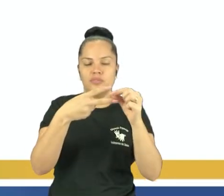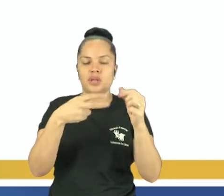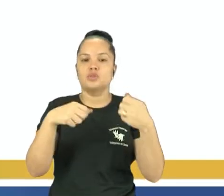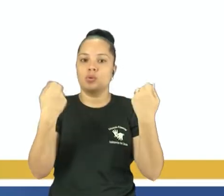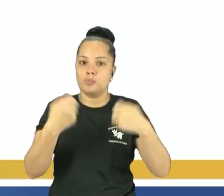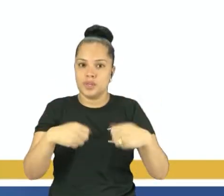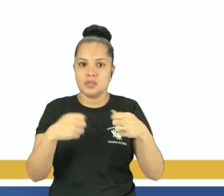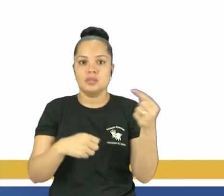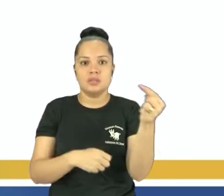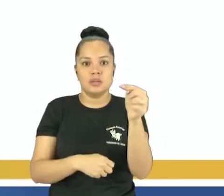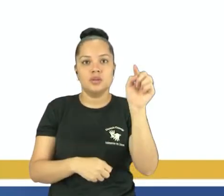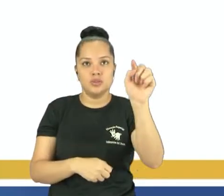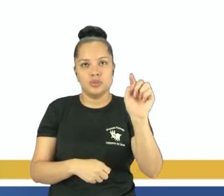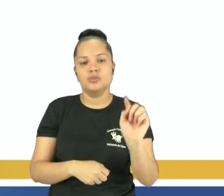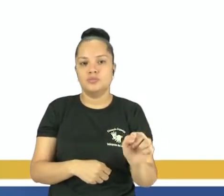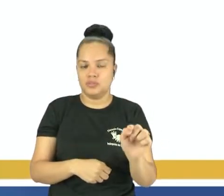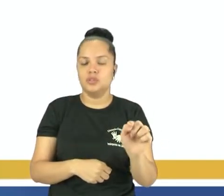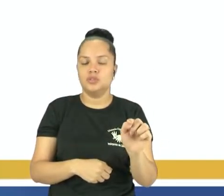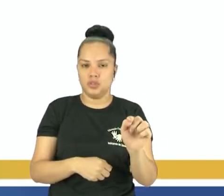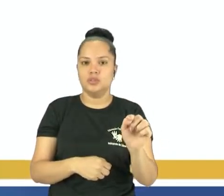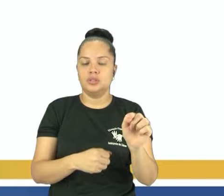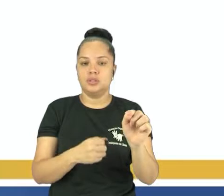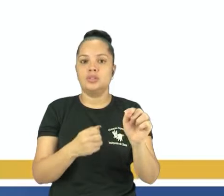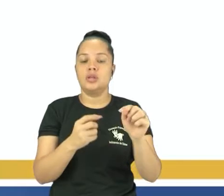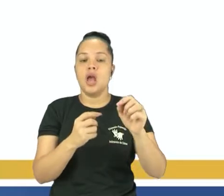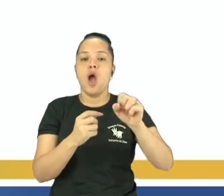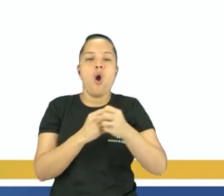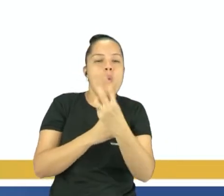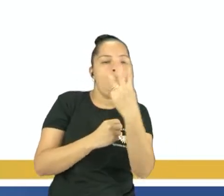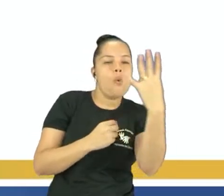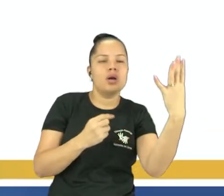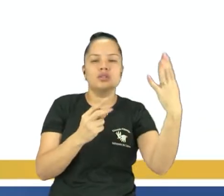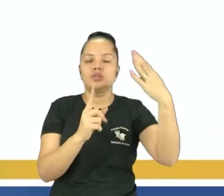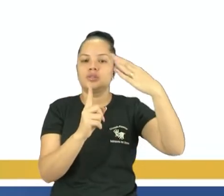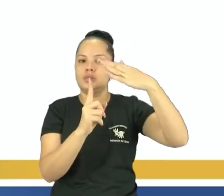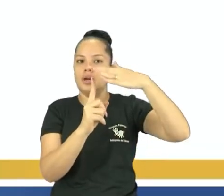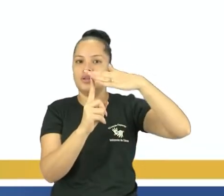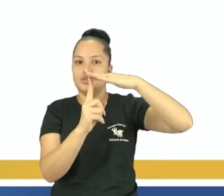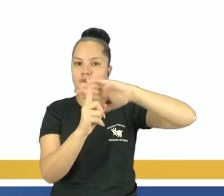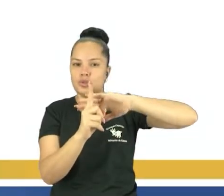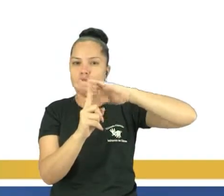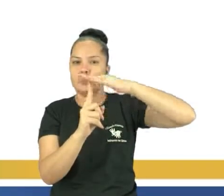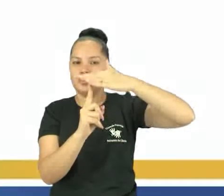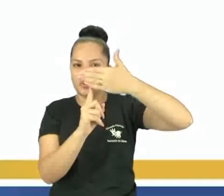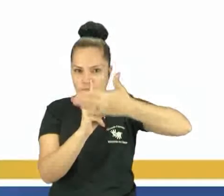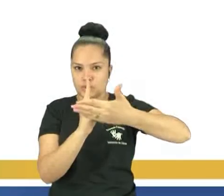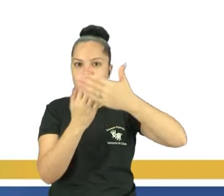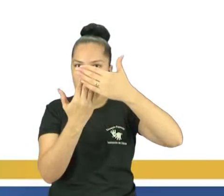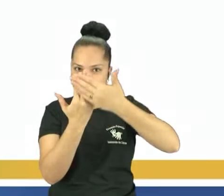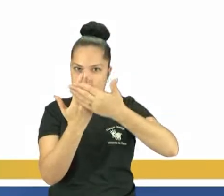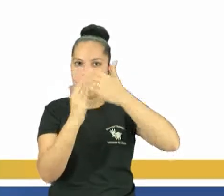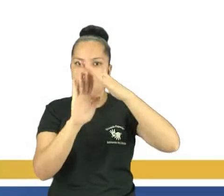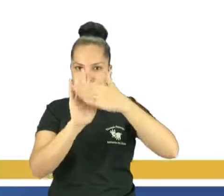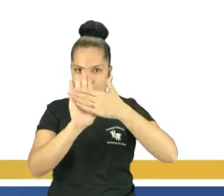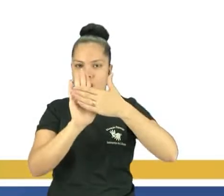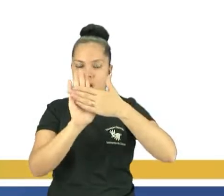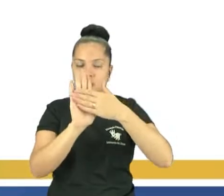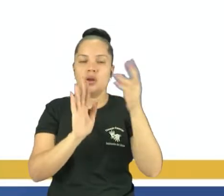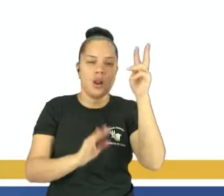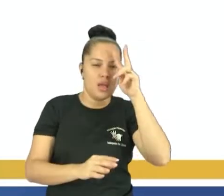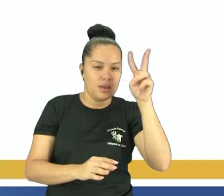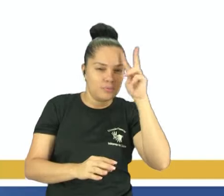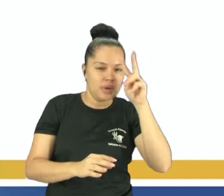aí a soma desses ângulos internos pela quantidade aí de lados do polígono. Lembrando que isso, né, só